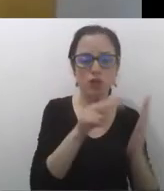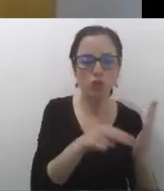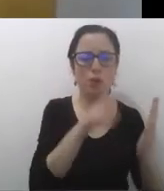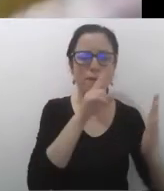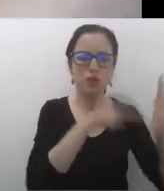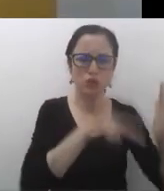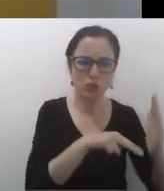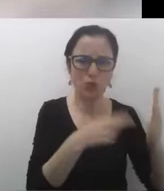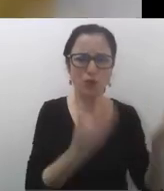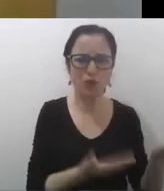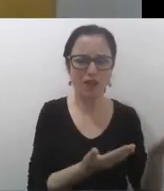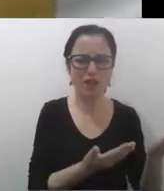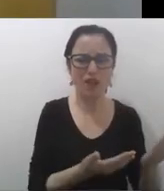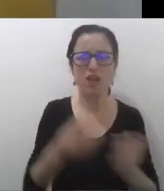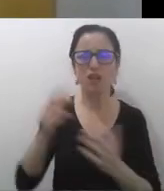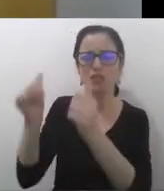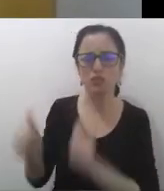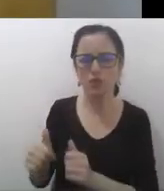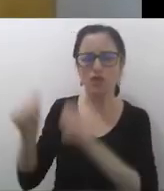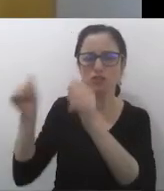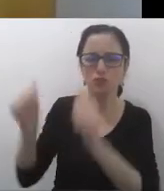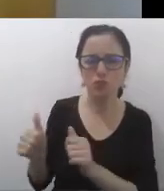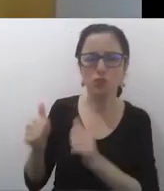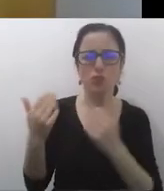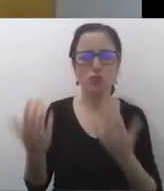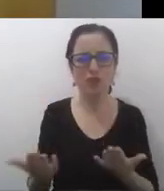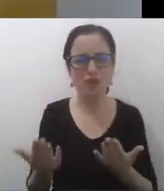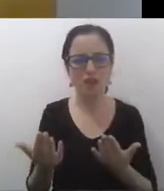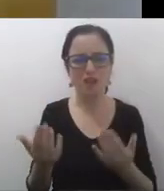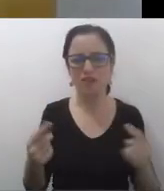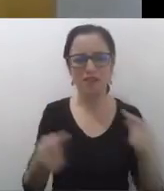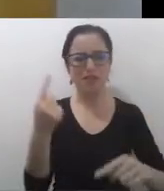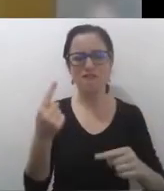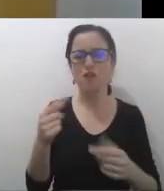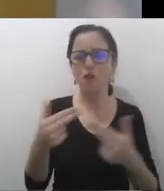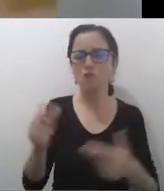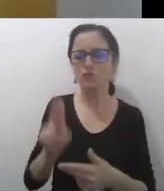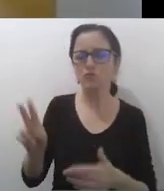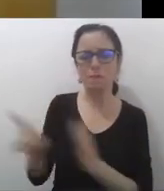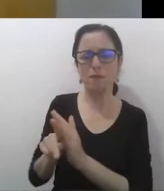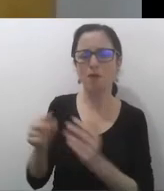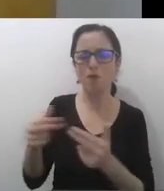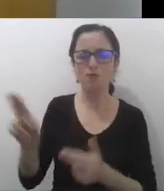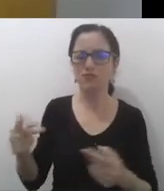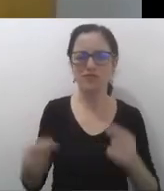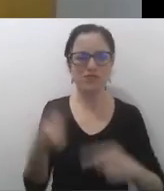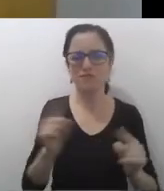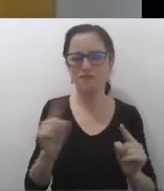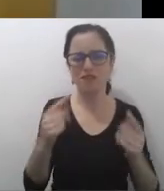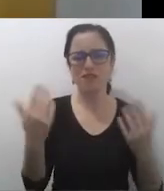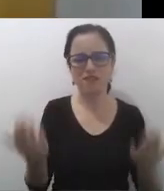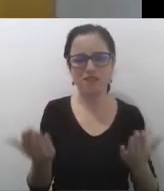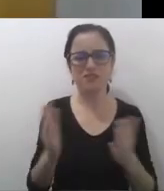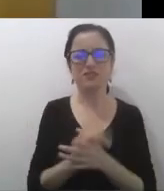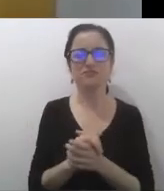é a pintura, pintura e seus meios, o que é escultura, escultura e seus meios. Isso não tem nada a ver com o utilitário, isso não